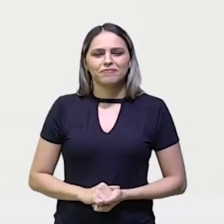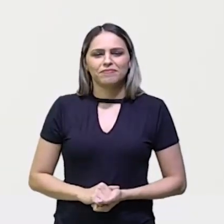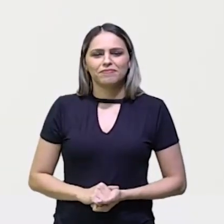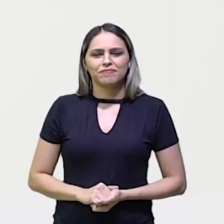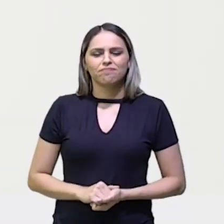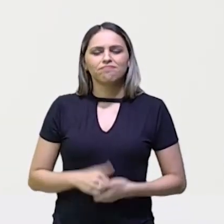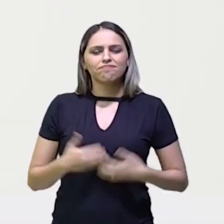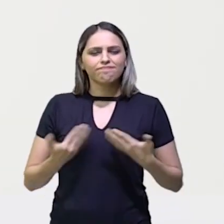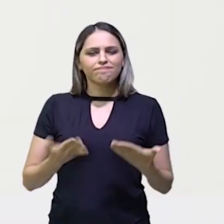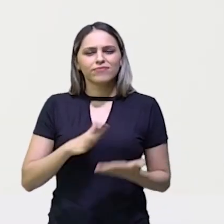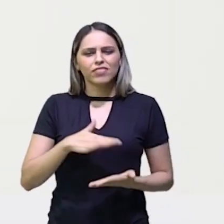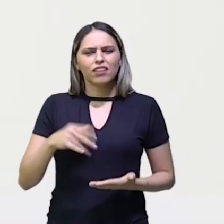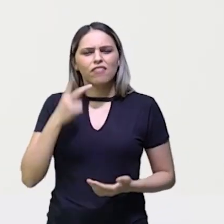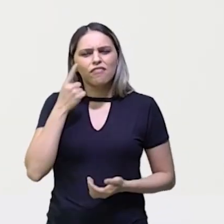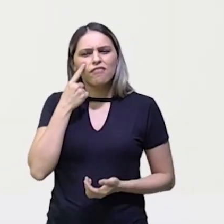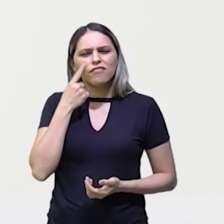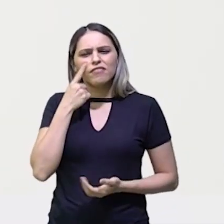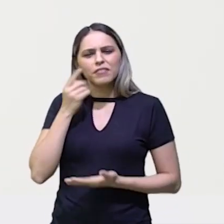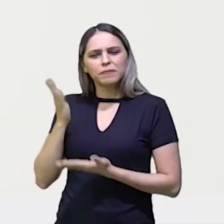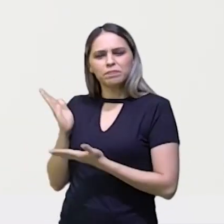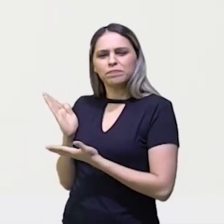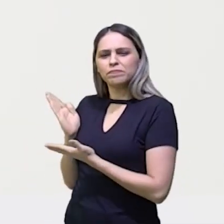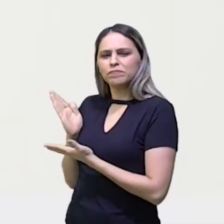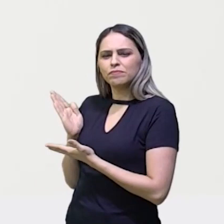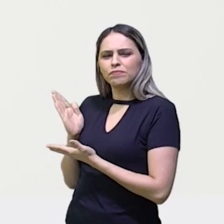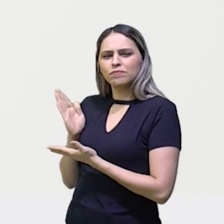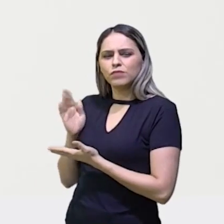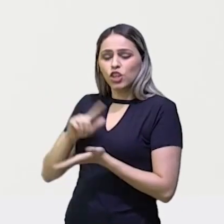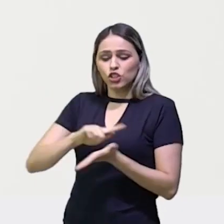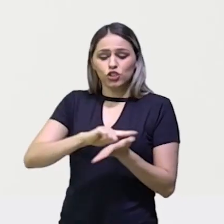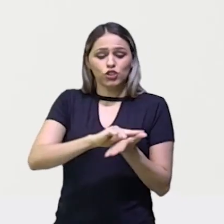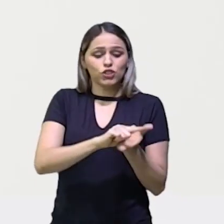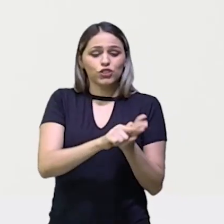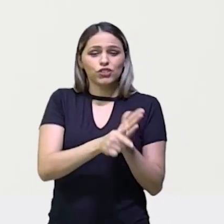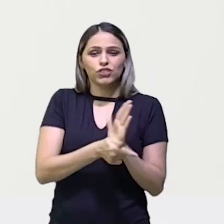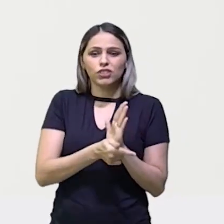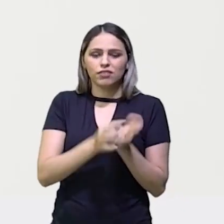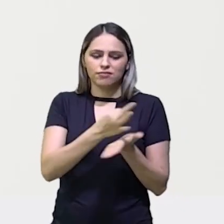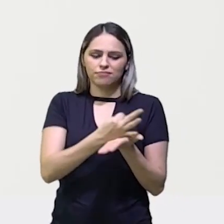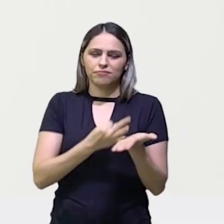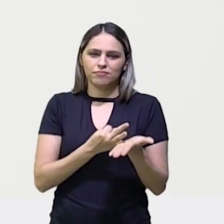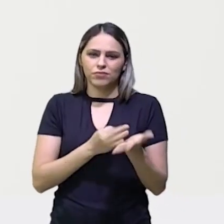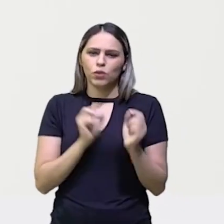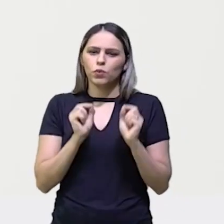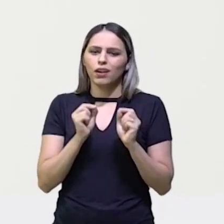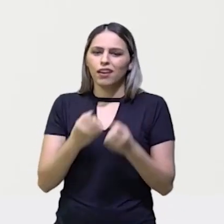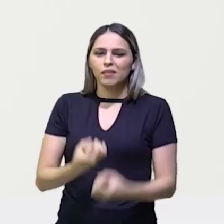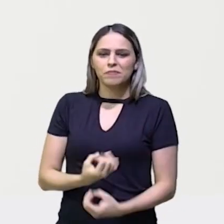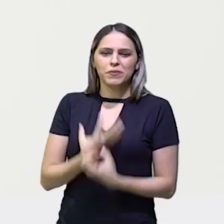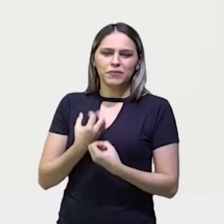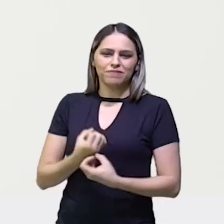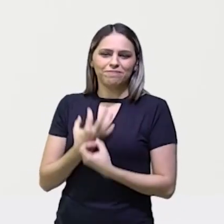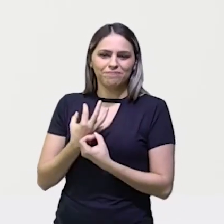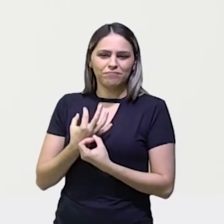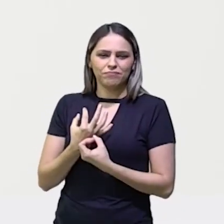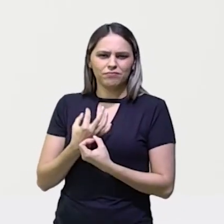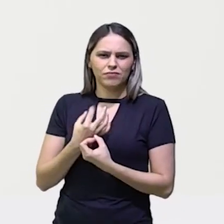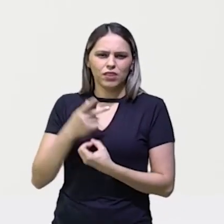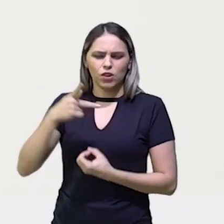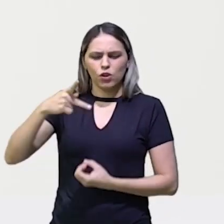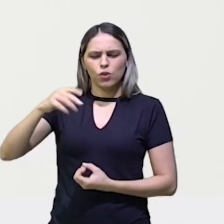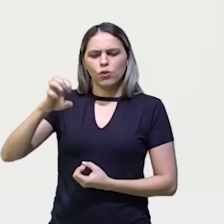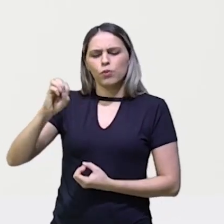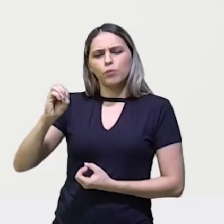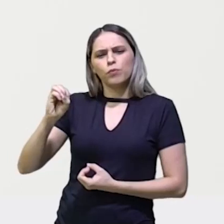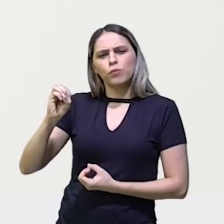Aqui, crianças, nós vemos o nosso primeiro gênero textual. Qual é ele? É o poema. É essa palavrinha que está